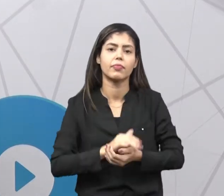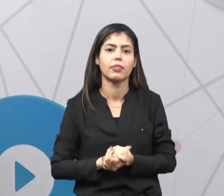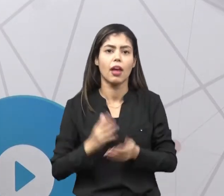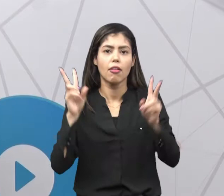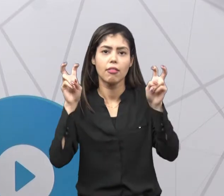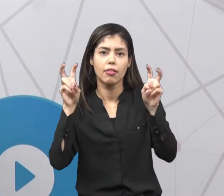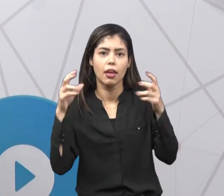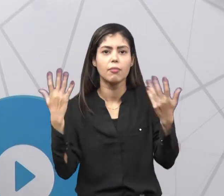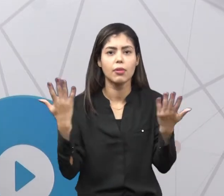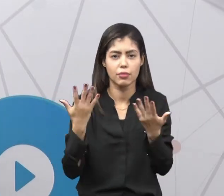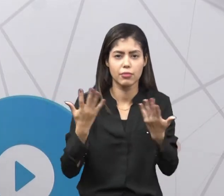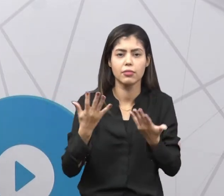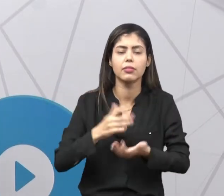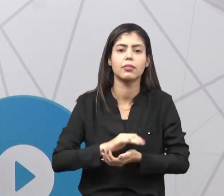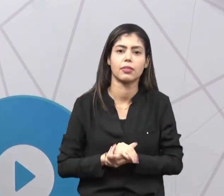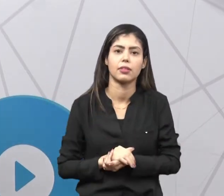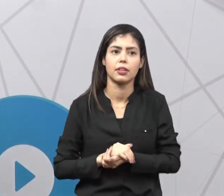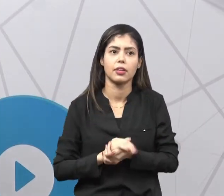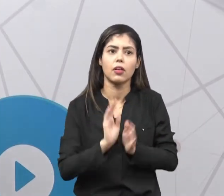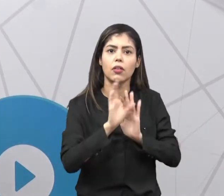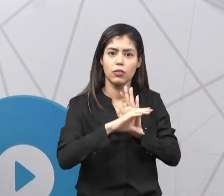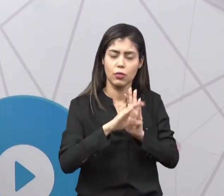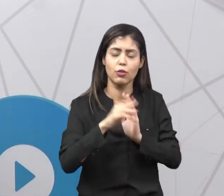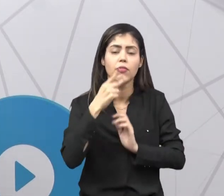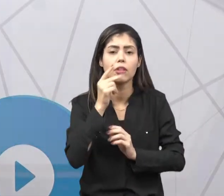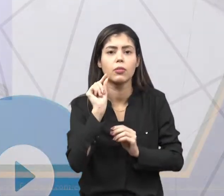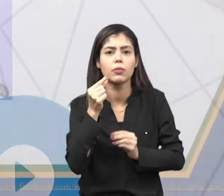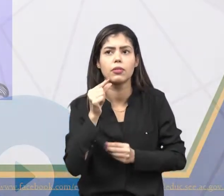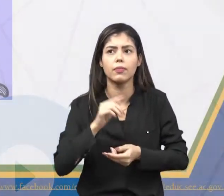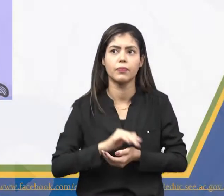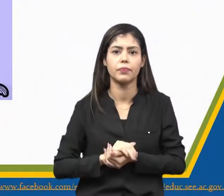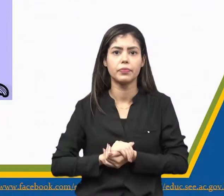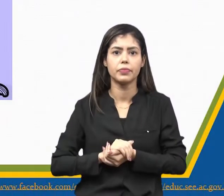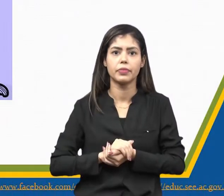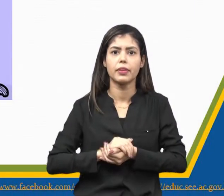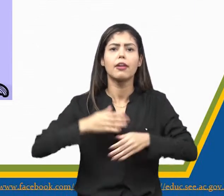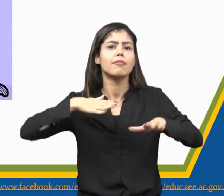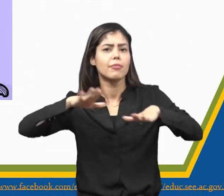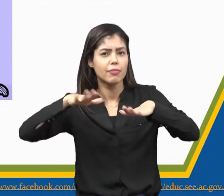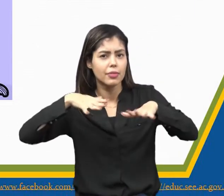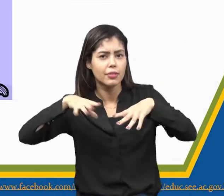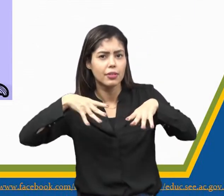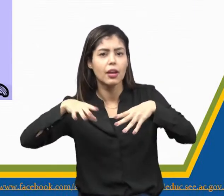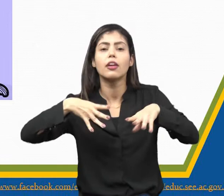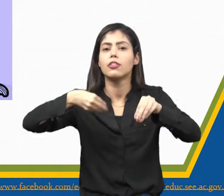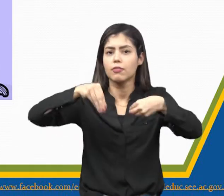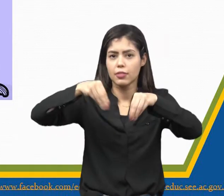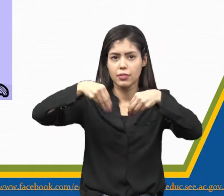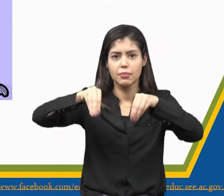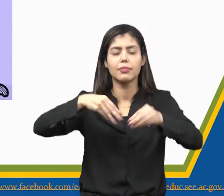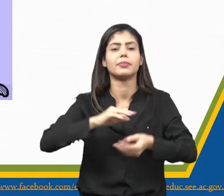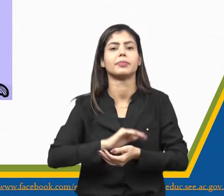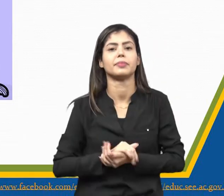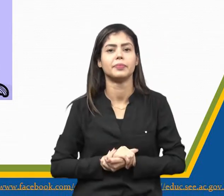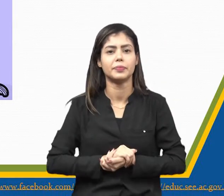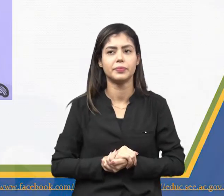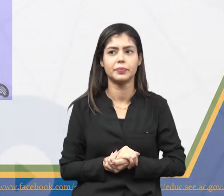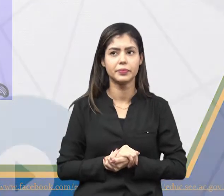o tema que nós vamos aprender um pouco mais hoje é sobre mobilidade e flexibilidade.